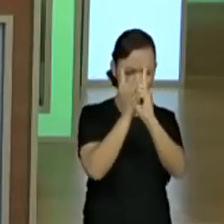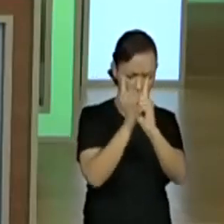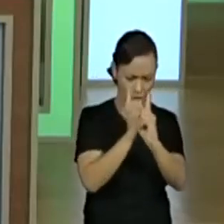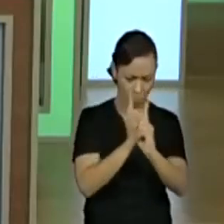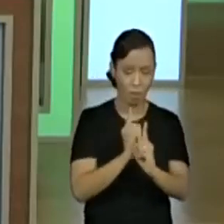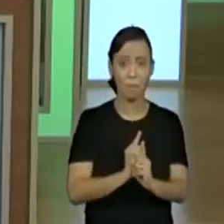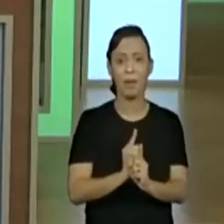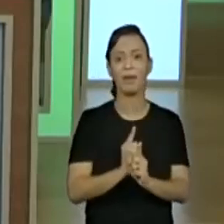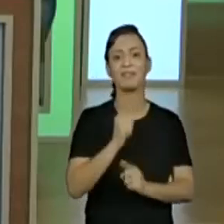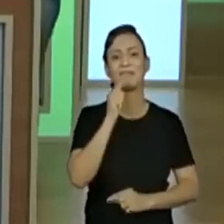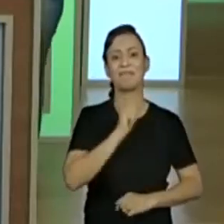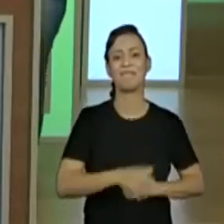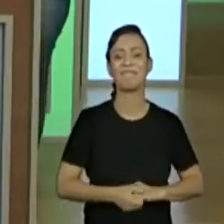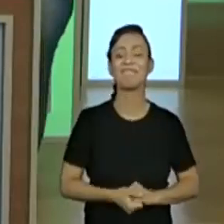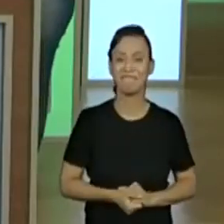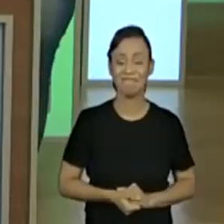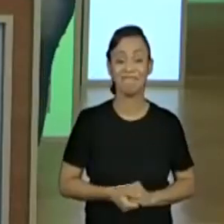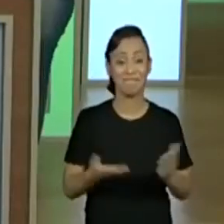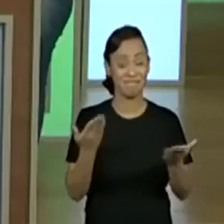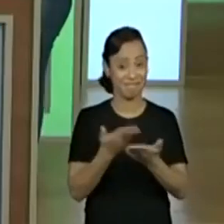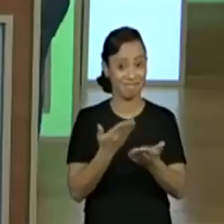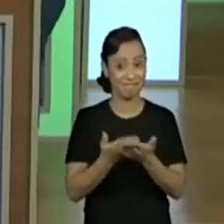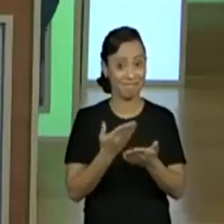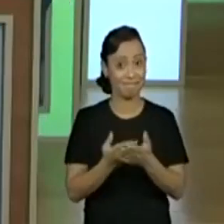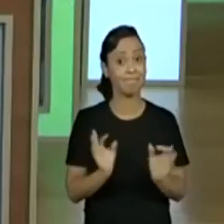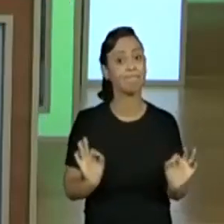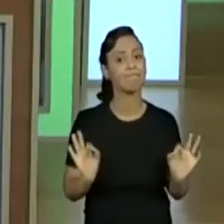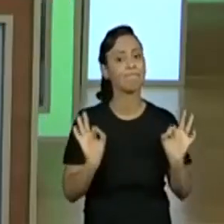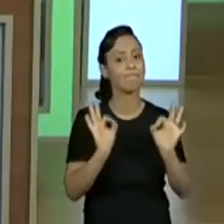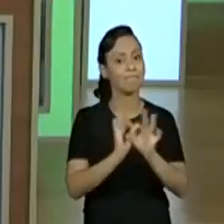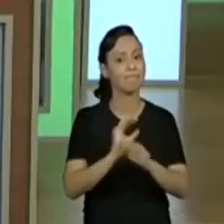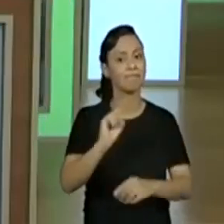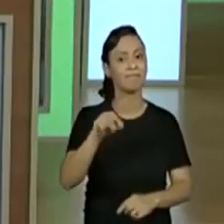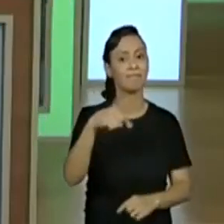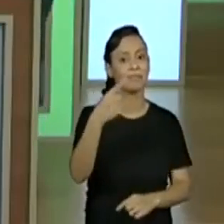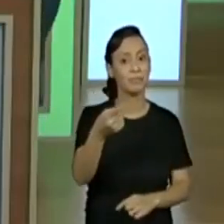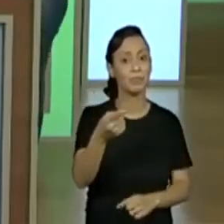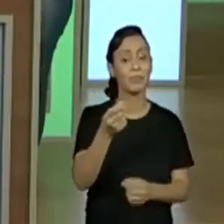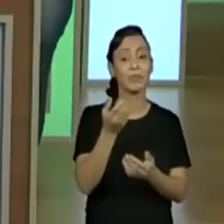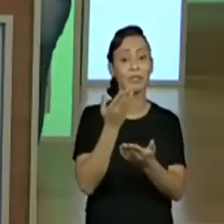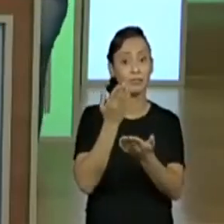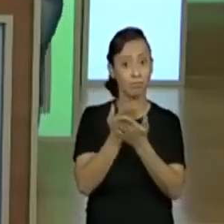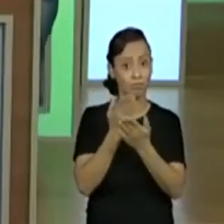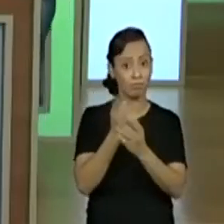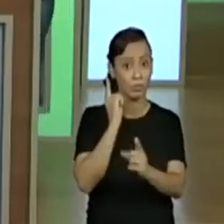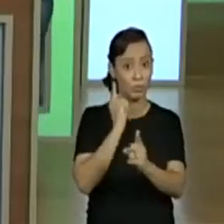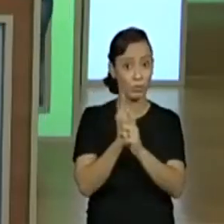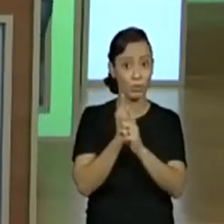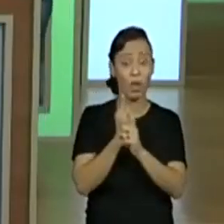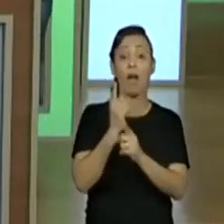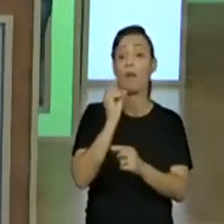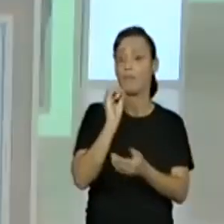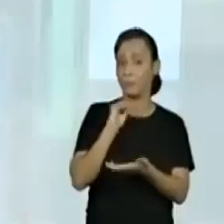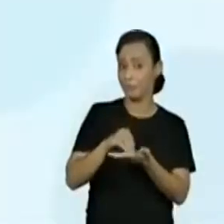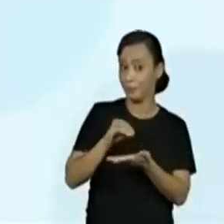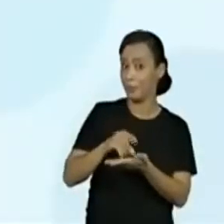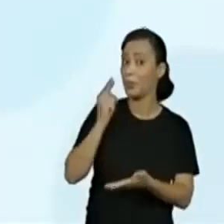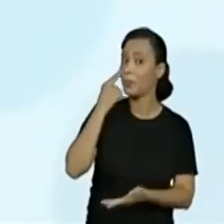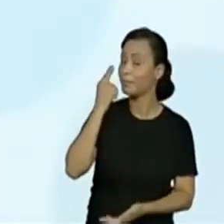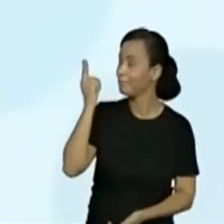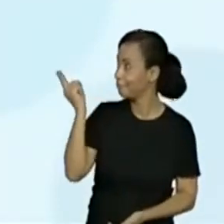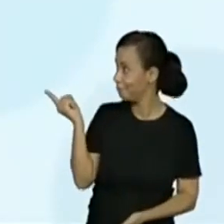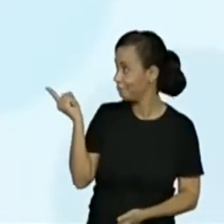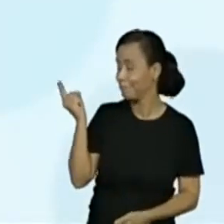não é mesmo? Isso. Então, olha, a nossa aula fica por aqui. Nos vemos logo mais. Vamos deixar aí a nossa